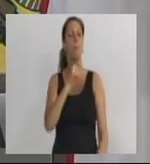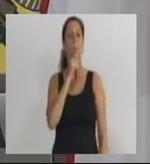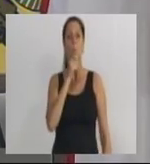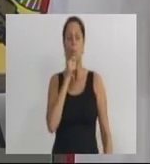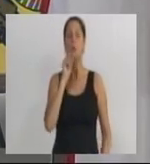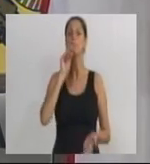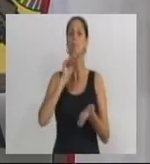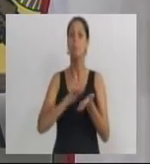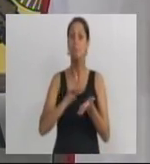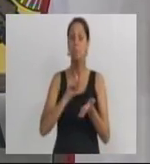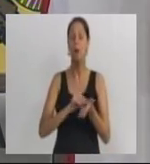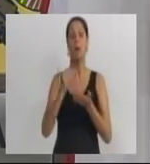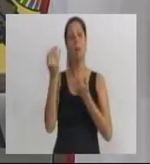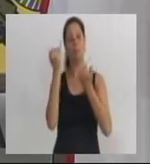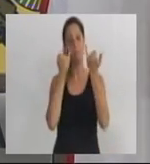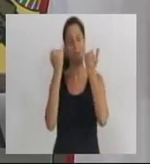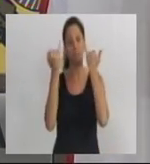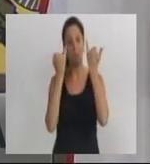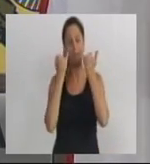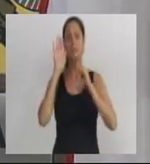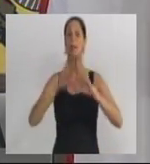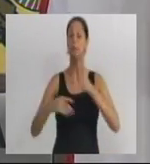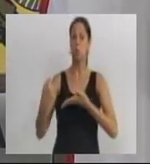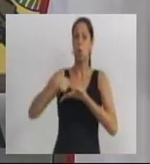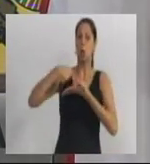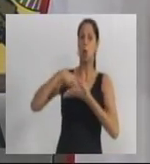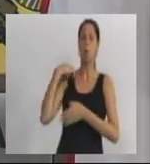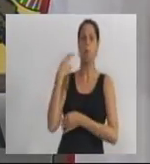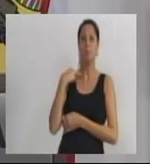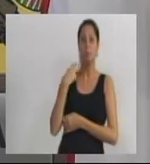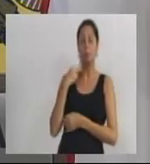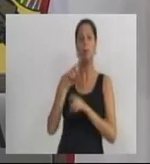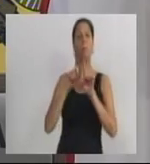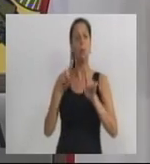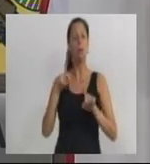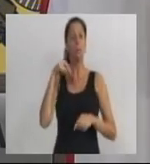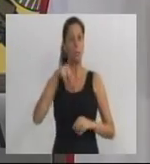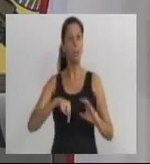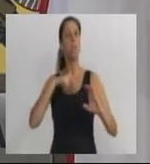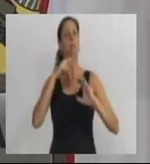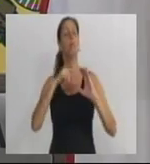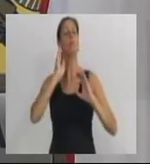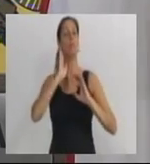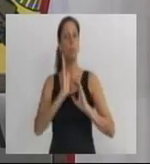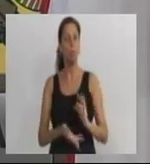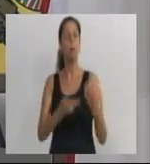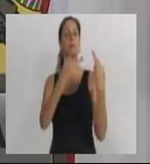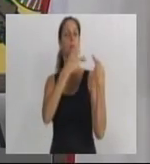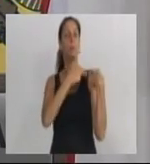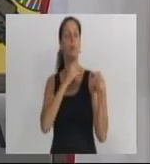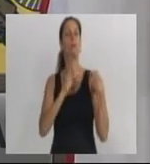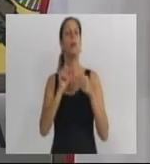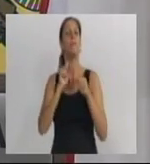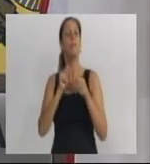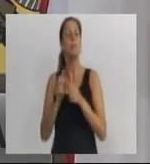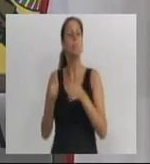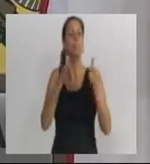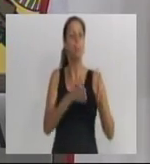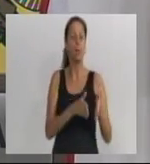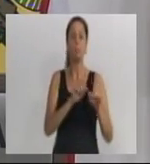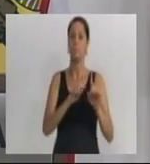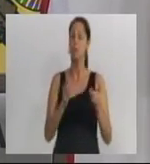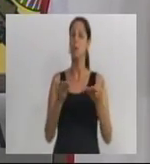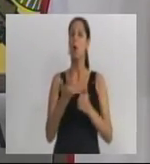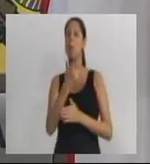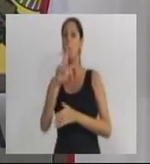estas informações e, por vezes, cobram indevidamente dos vereadores. Quero dizer, esta casa fez sua parte, agora está na hora dos agentes externos